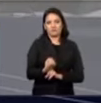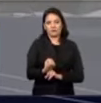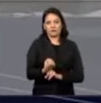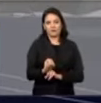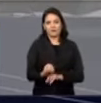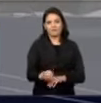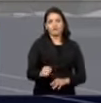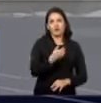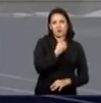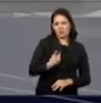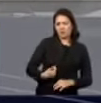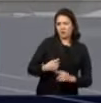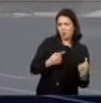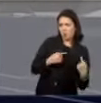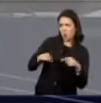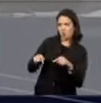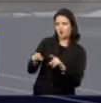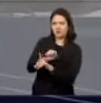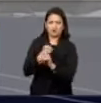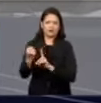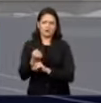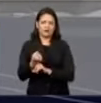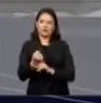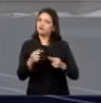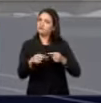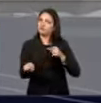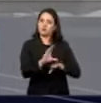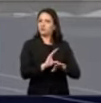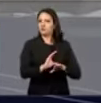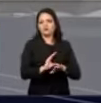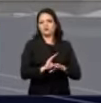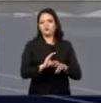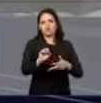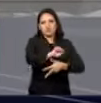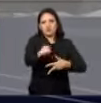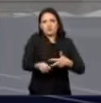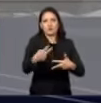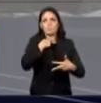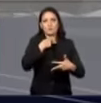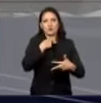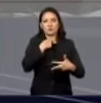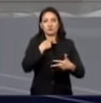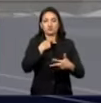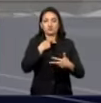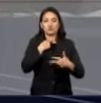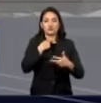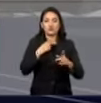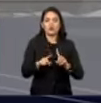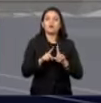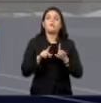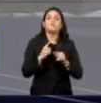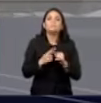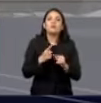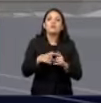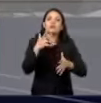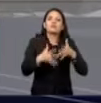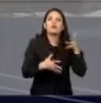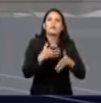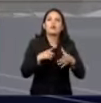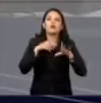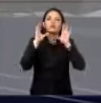a sociedade seria inconstitucional, seja ele executivo, legislativo ou judiciário, porque impede-se a cidadania e é em